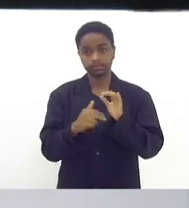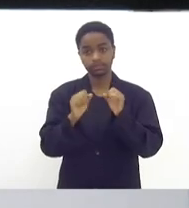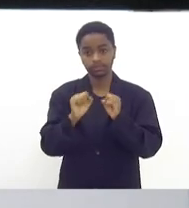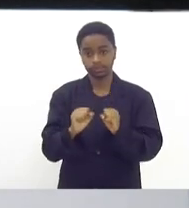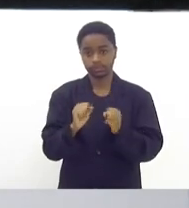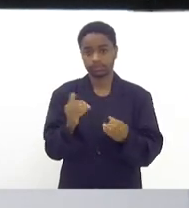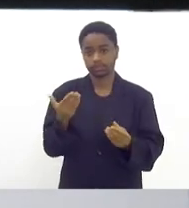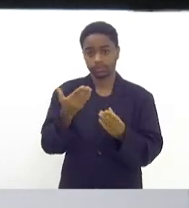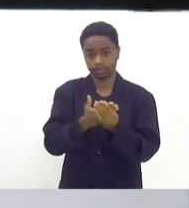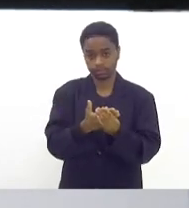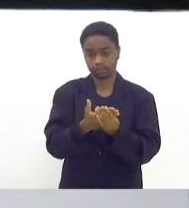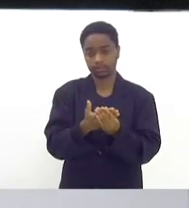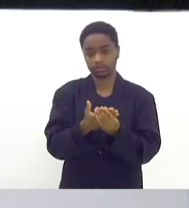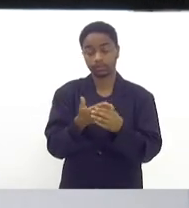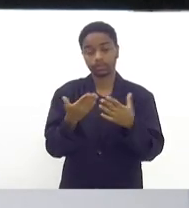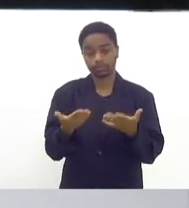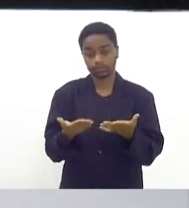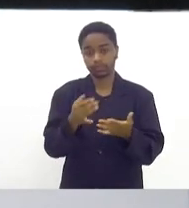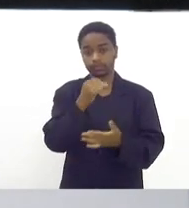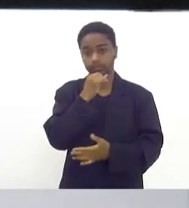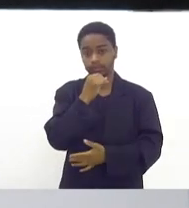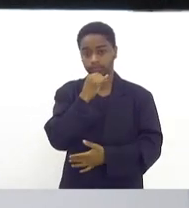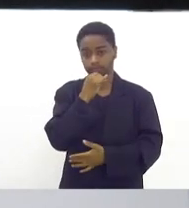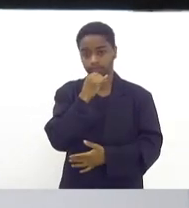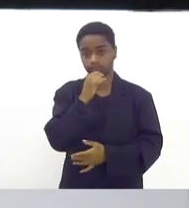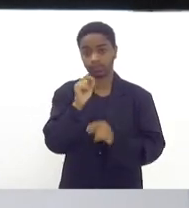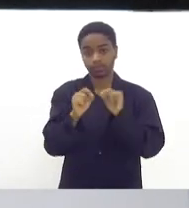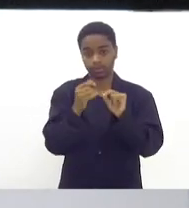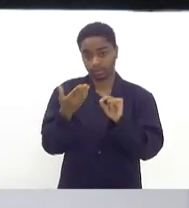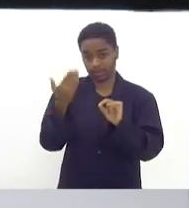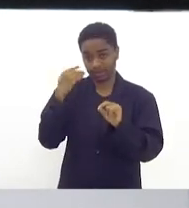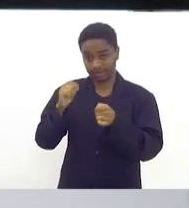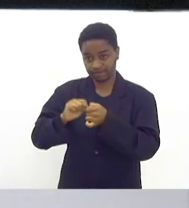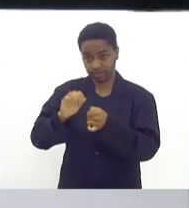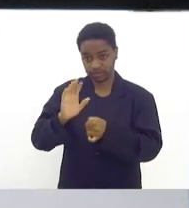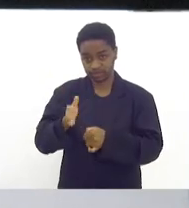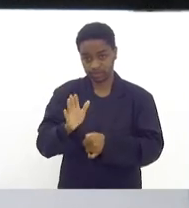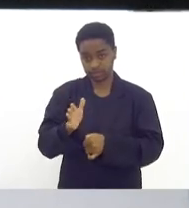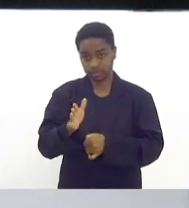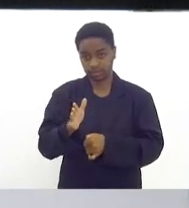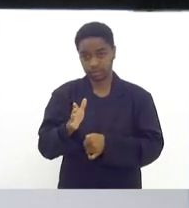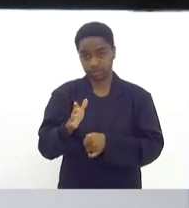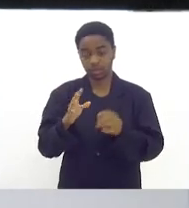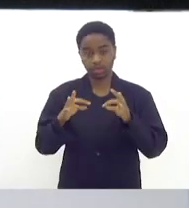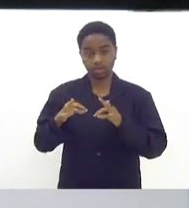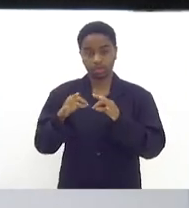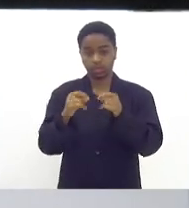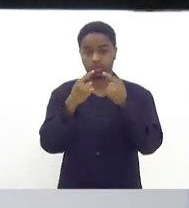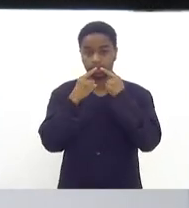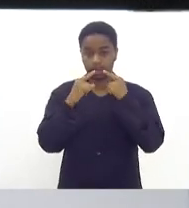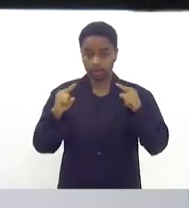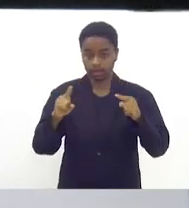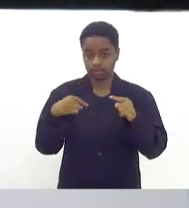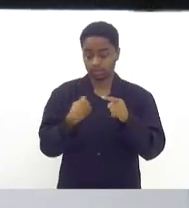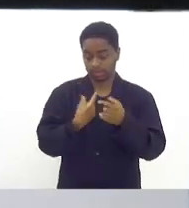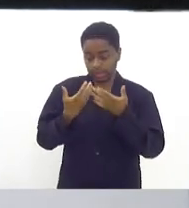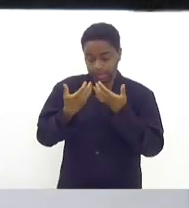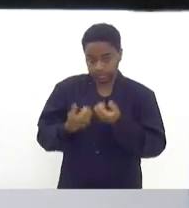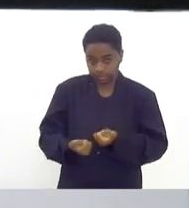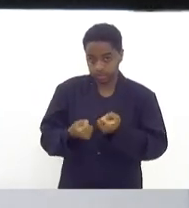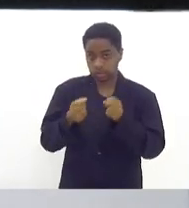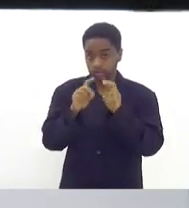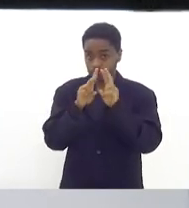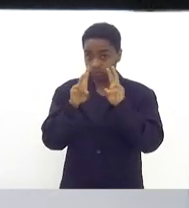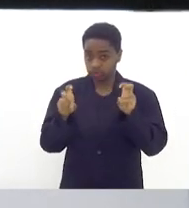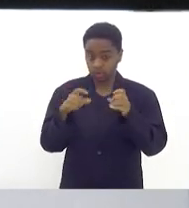um processo sancionador então no caso específico do que fez né a sua pergunta todas as reclamações que chegaram sobre essas